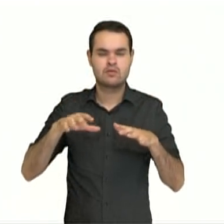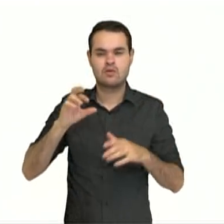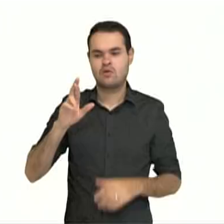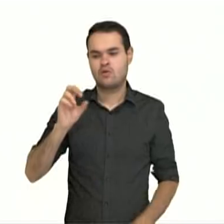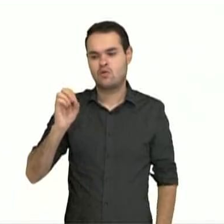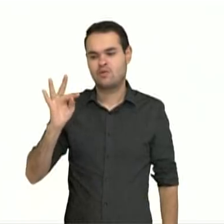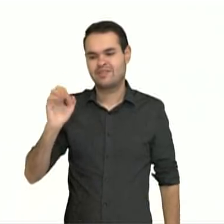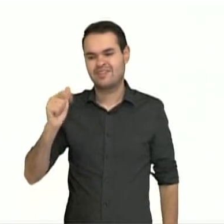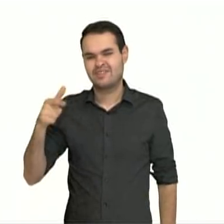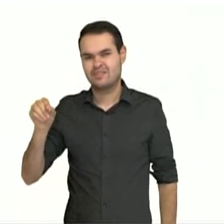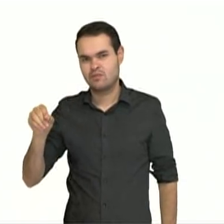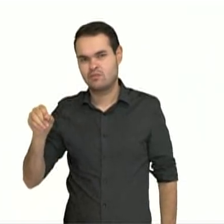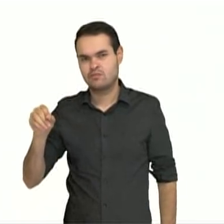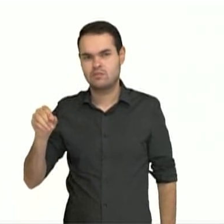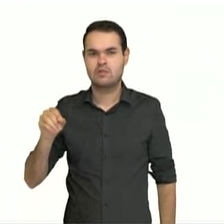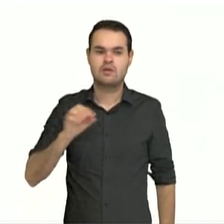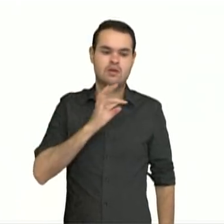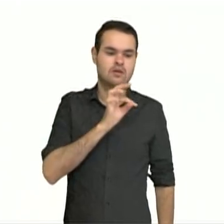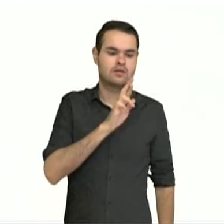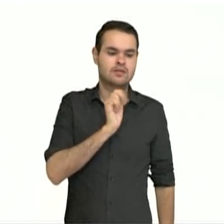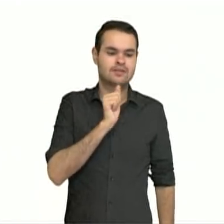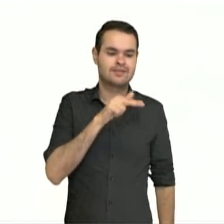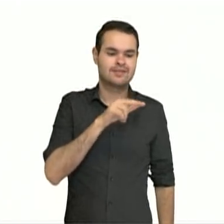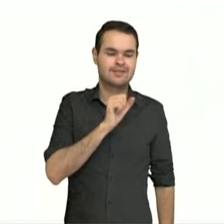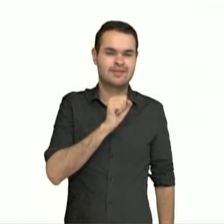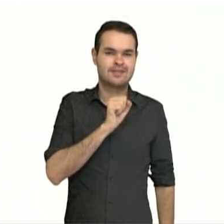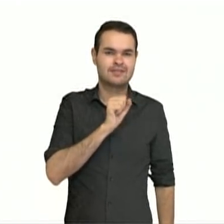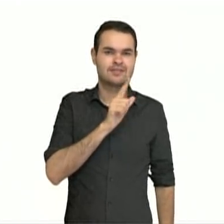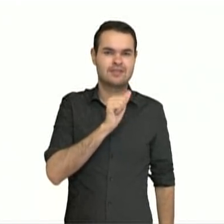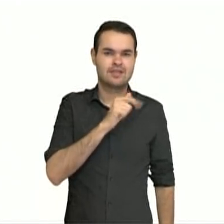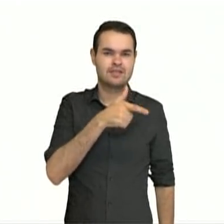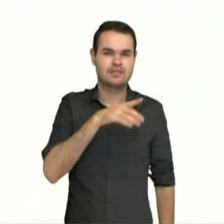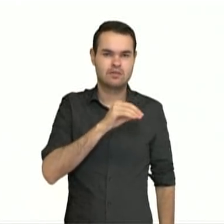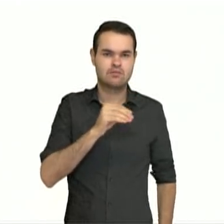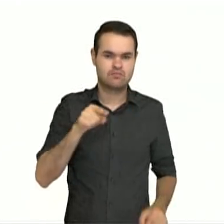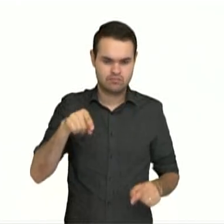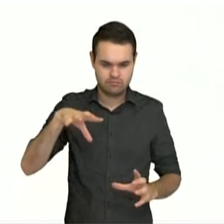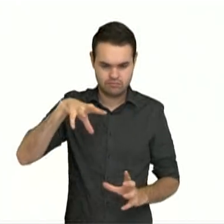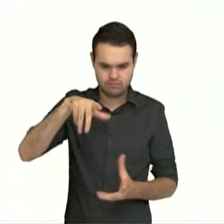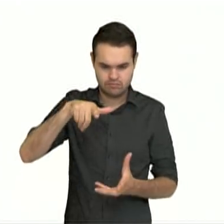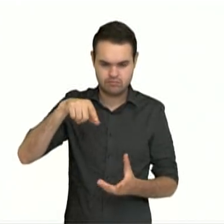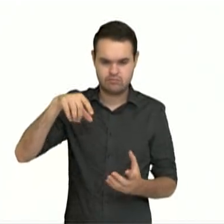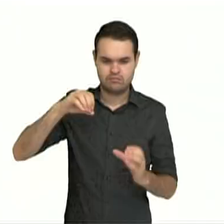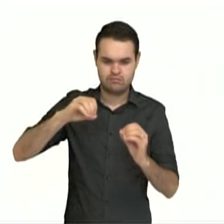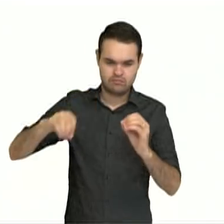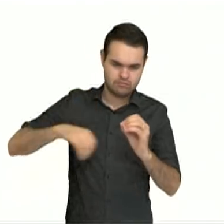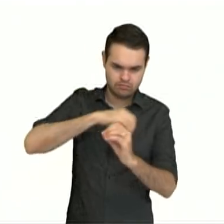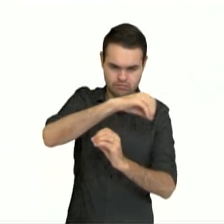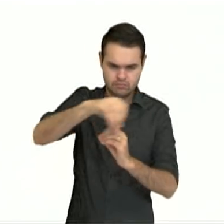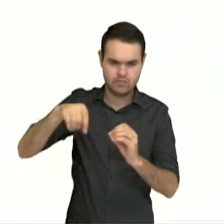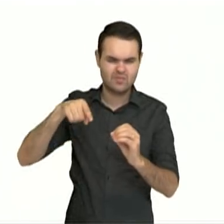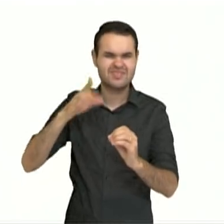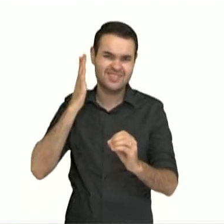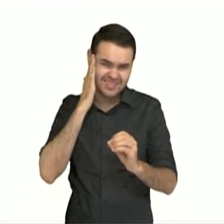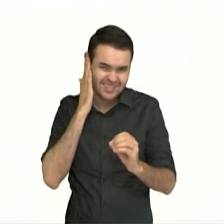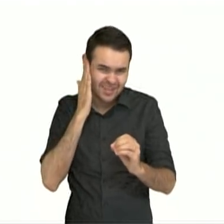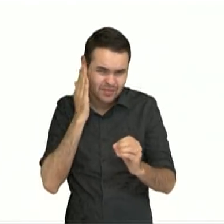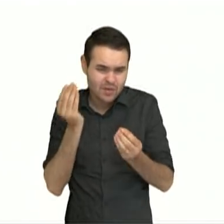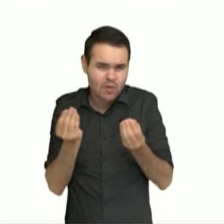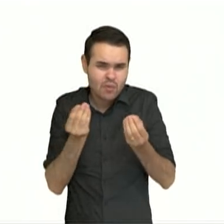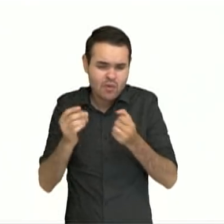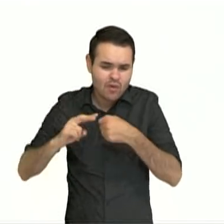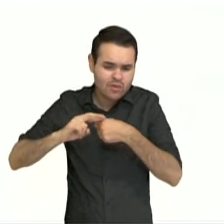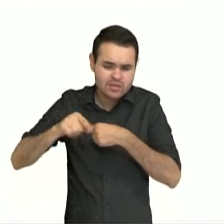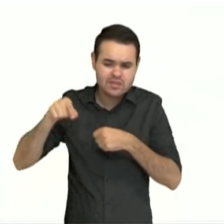translação? Lembram como que eles se desenvolvem, quanto tempo eles duram, quais são as consequências